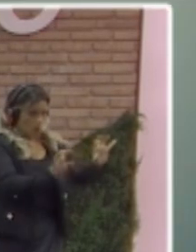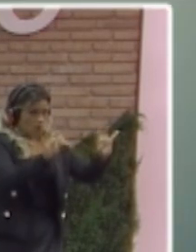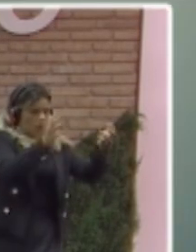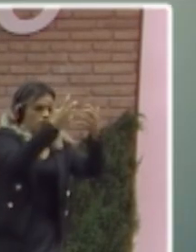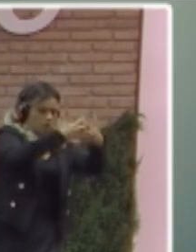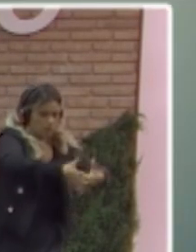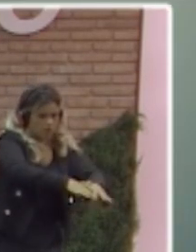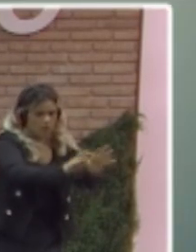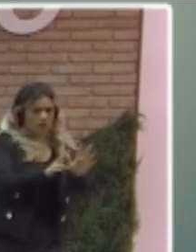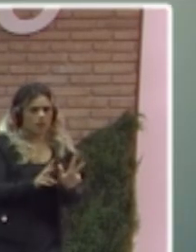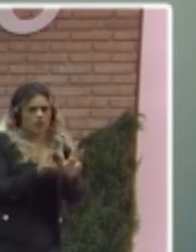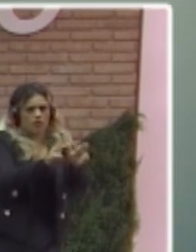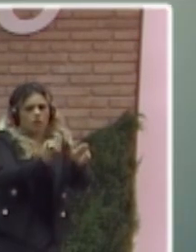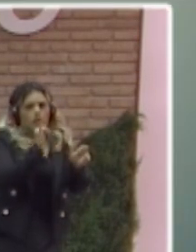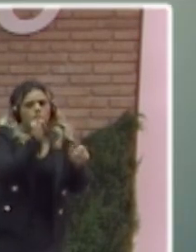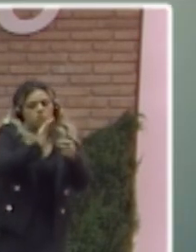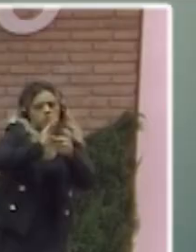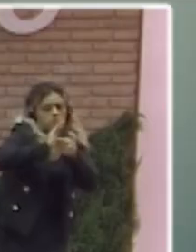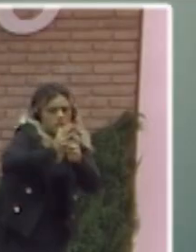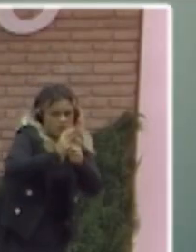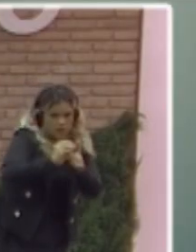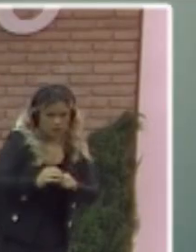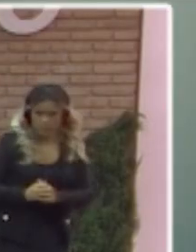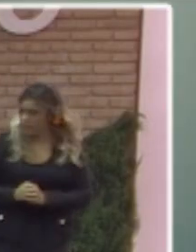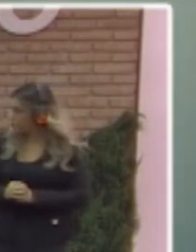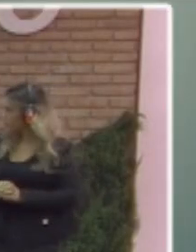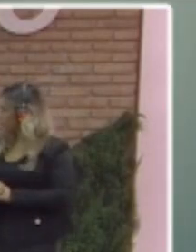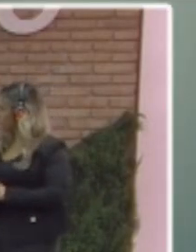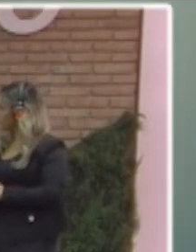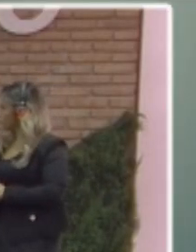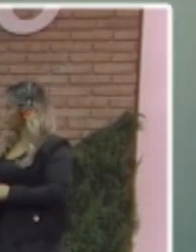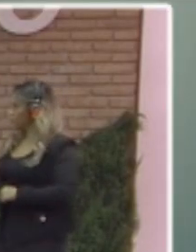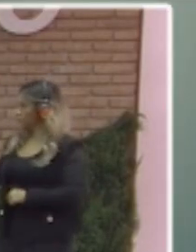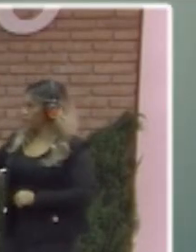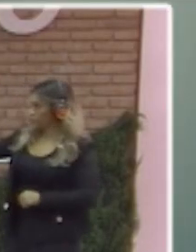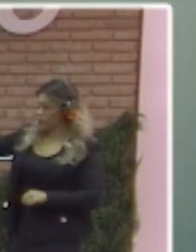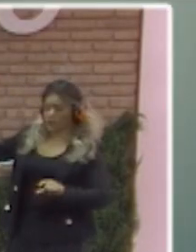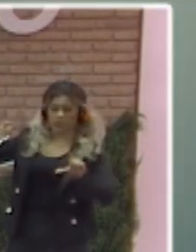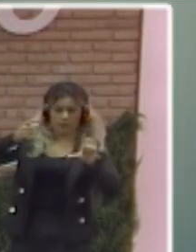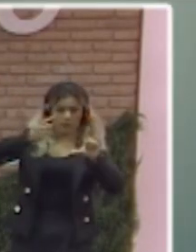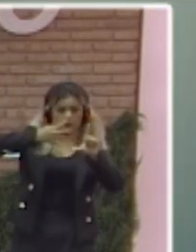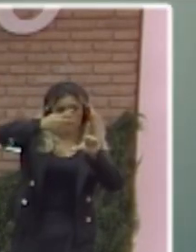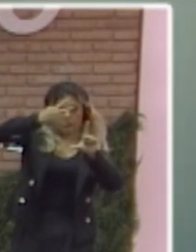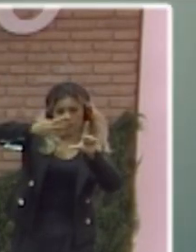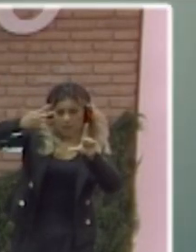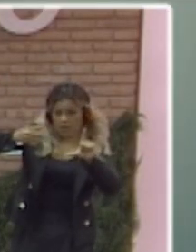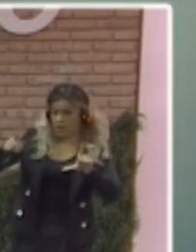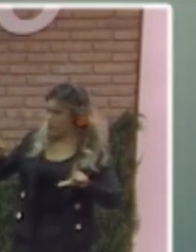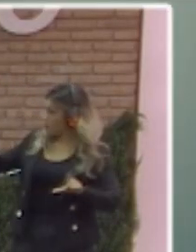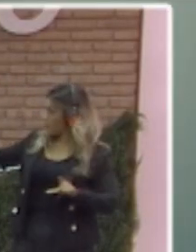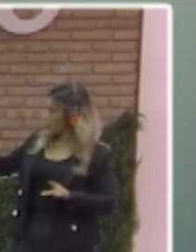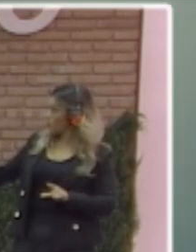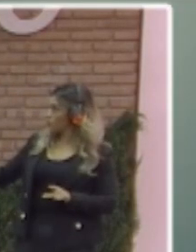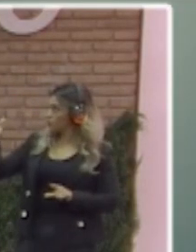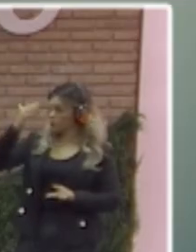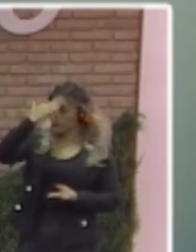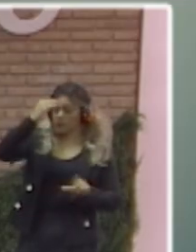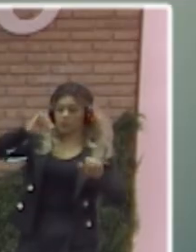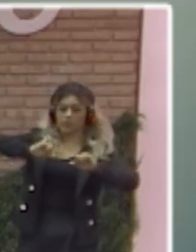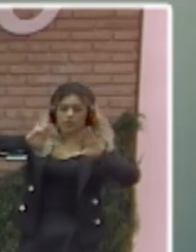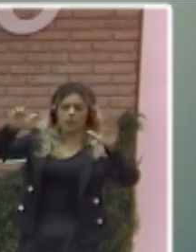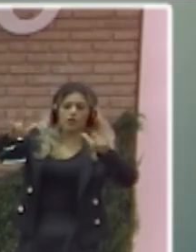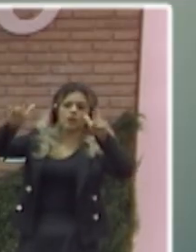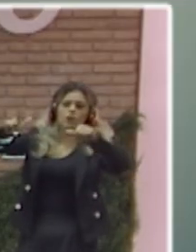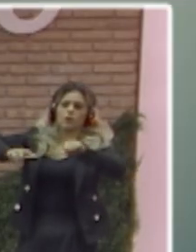como se a gente estivesse entregando uma máquina. Esse gráfico ele é extremamente importante para entender o que acontece hoje no